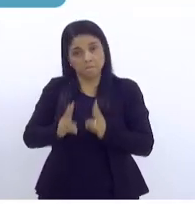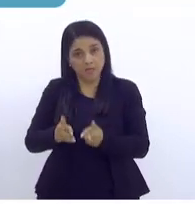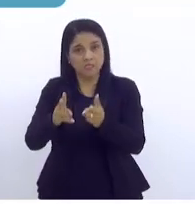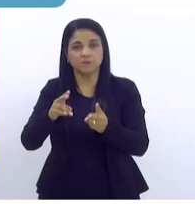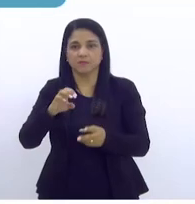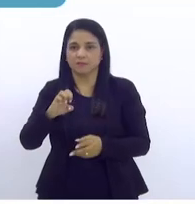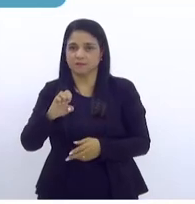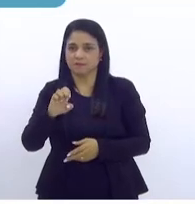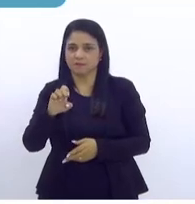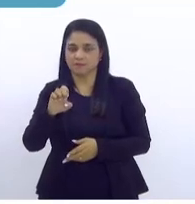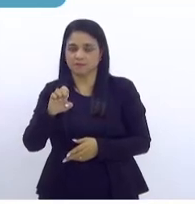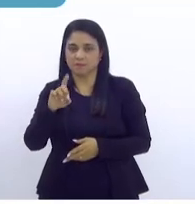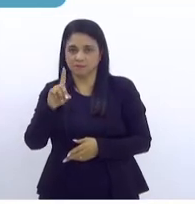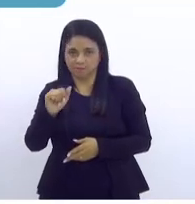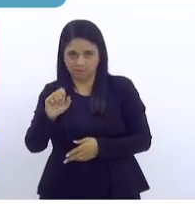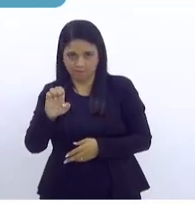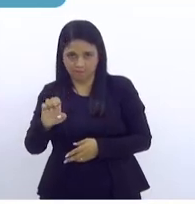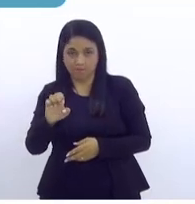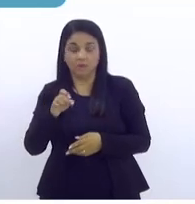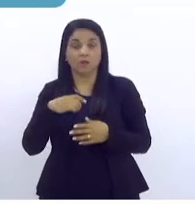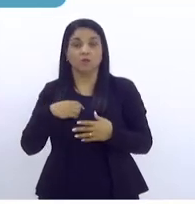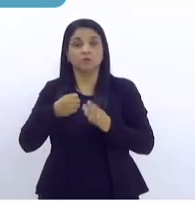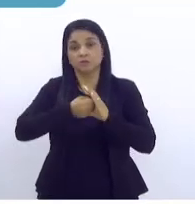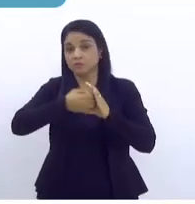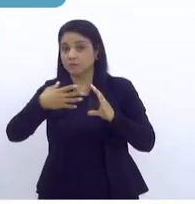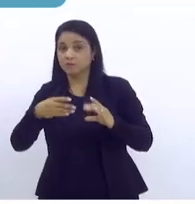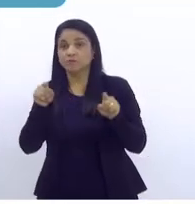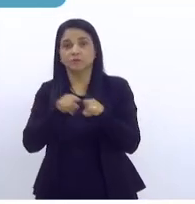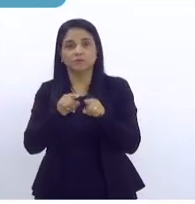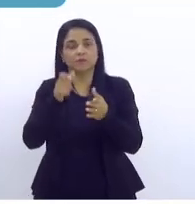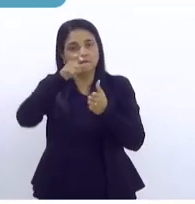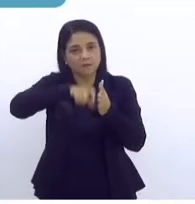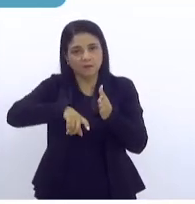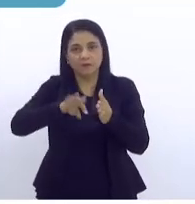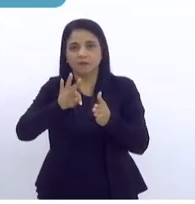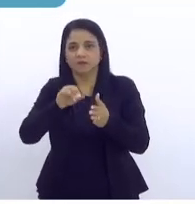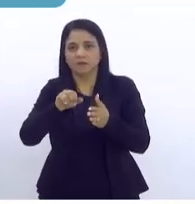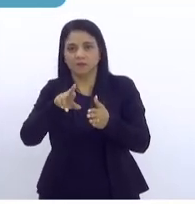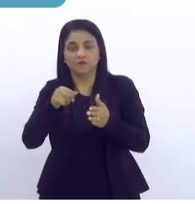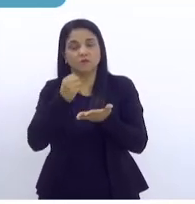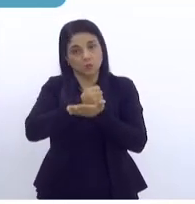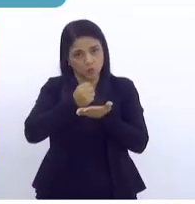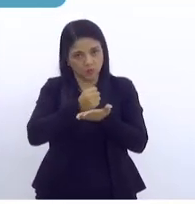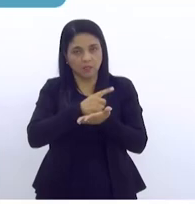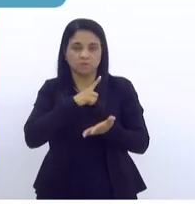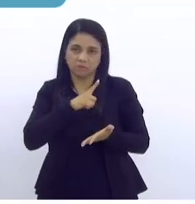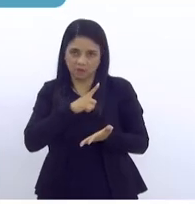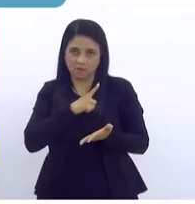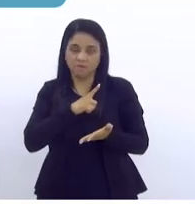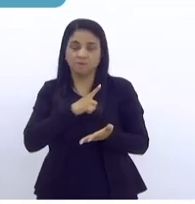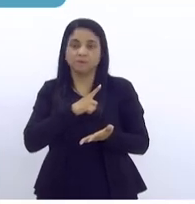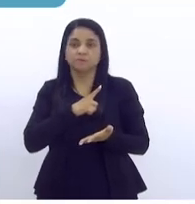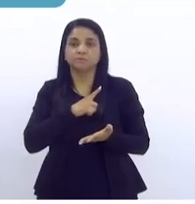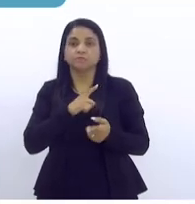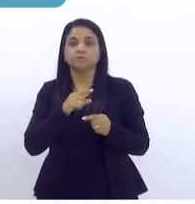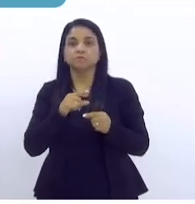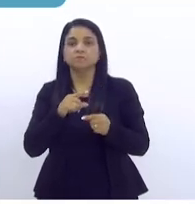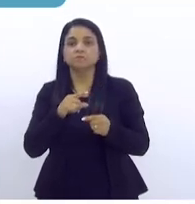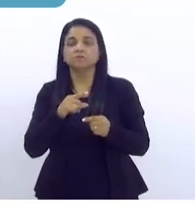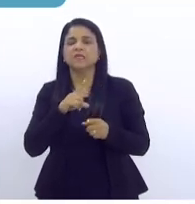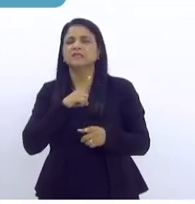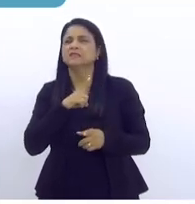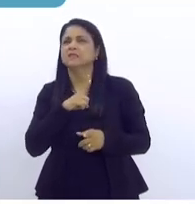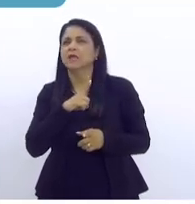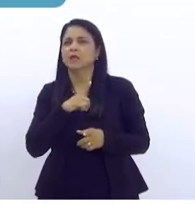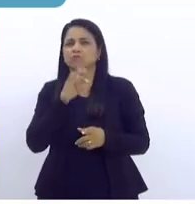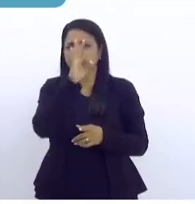né e os critérios né paraa tarifa social também estão estabelecidos nesse contrato né Eh tem um um